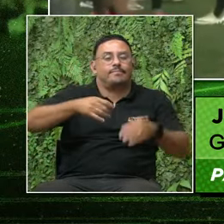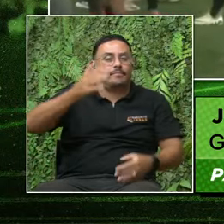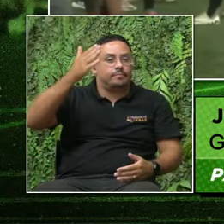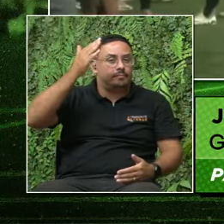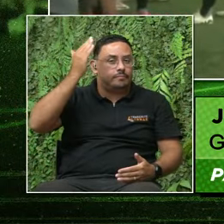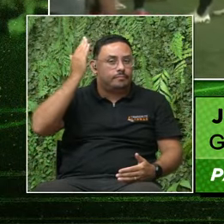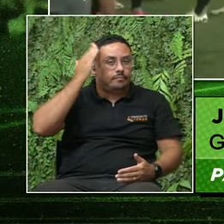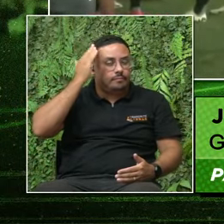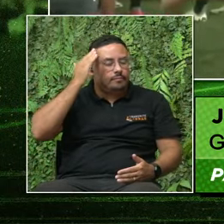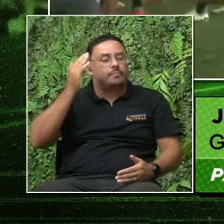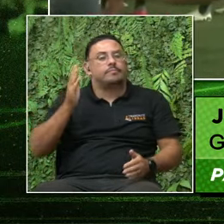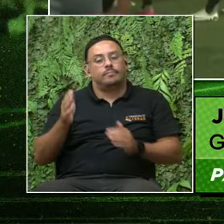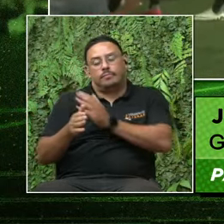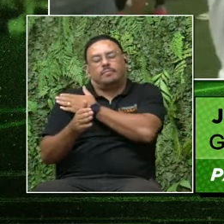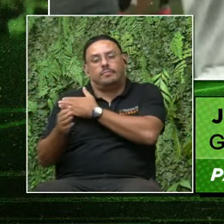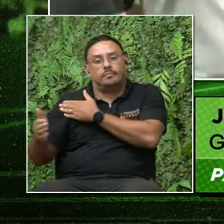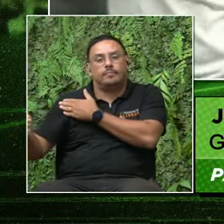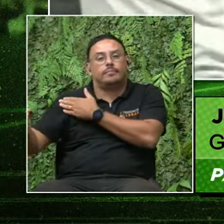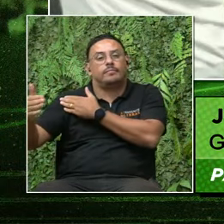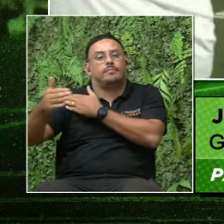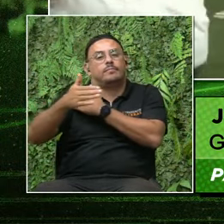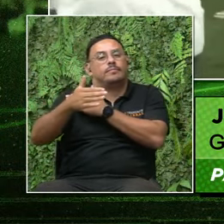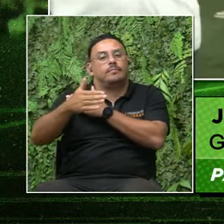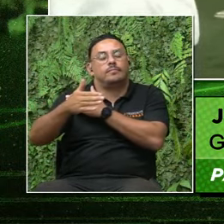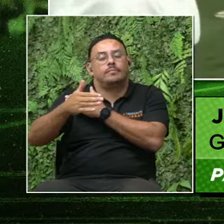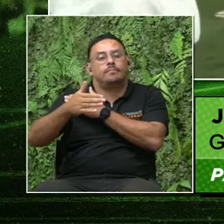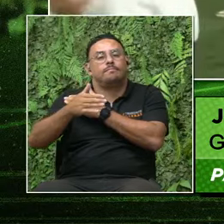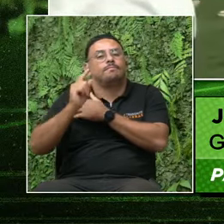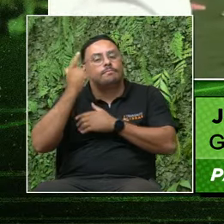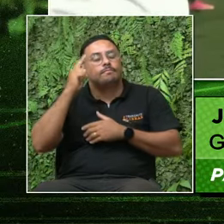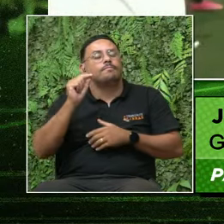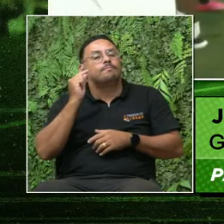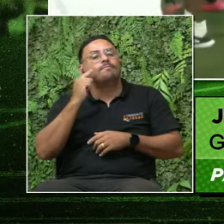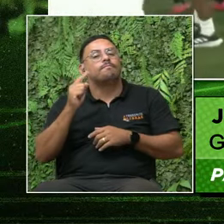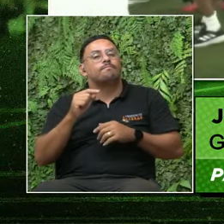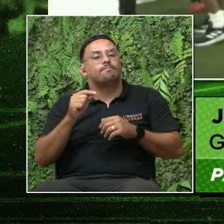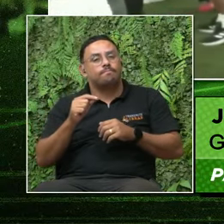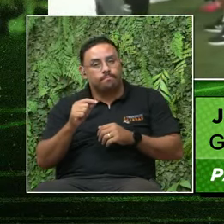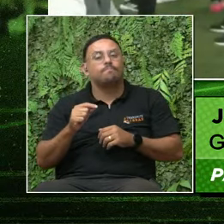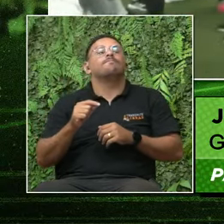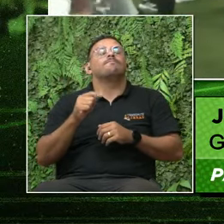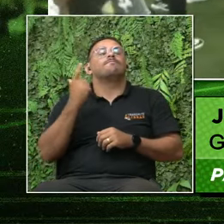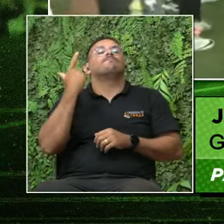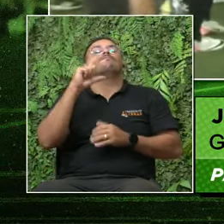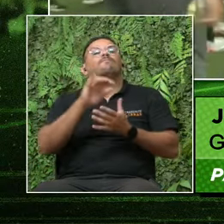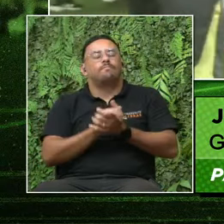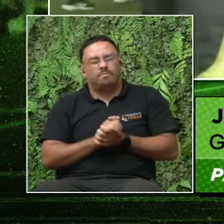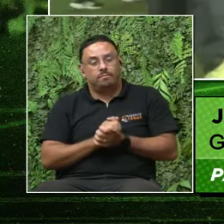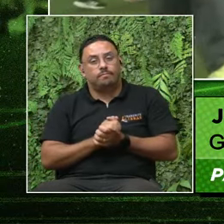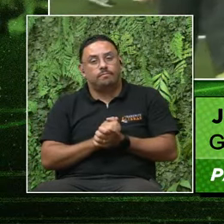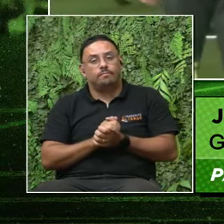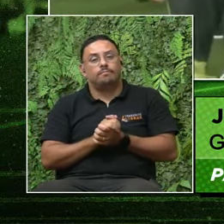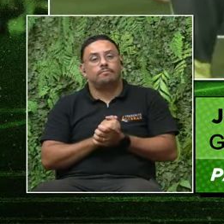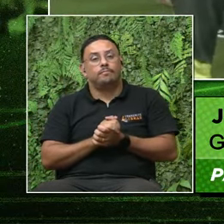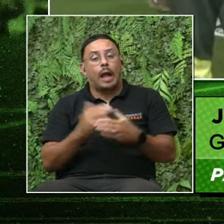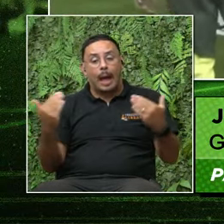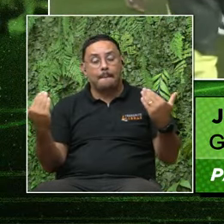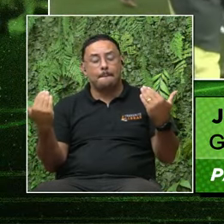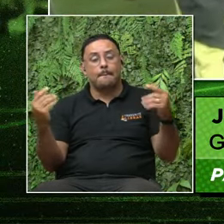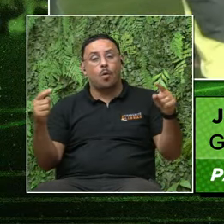cabeça do lateral direito argentino do Atlético do do saravia que cabeceou com muita maestria quando empata o